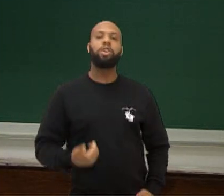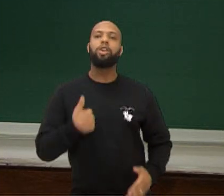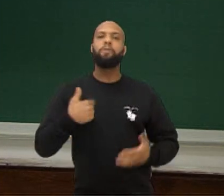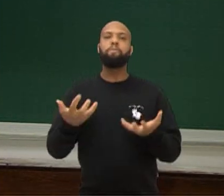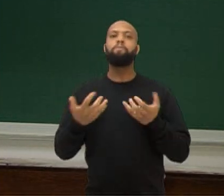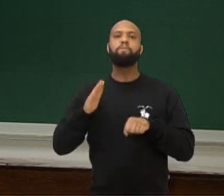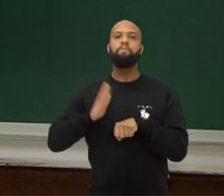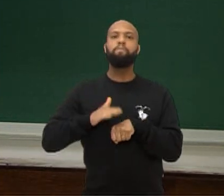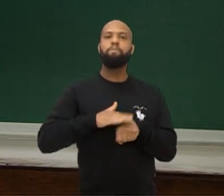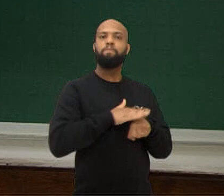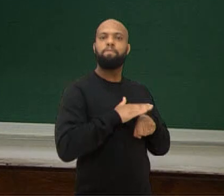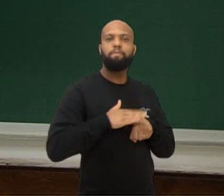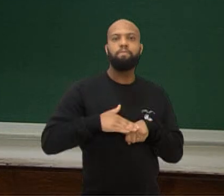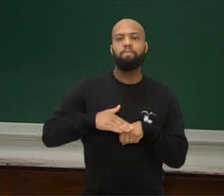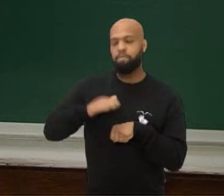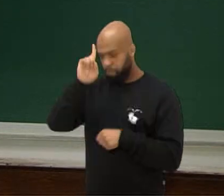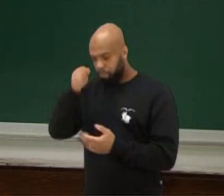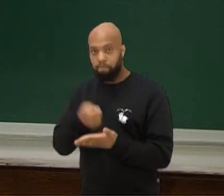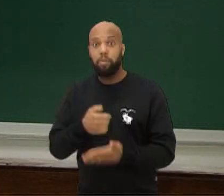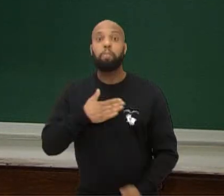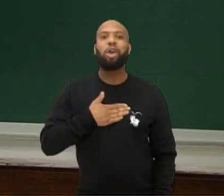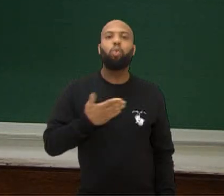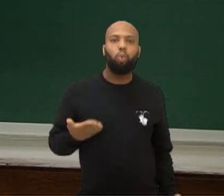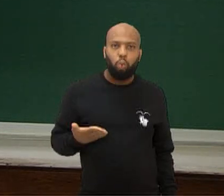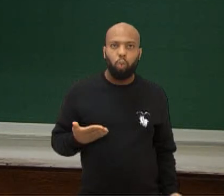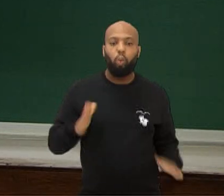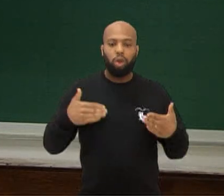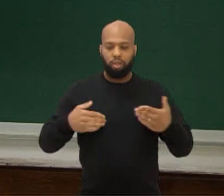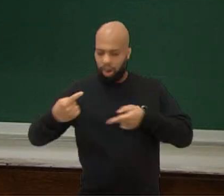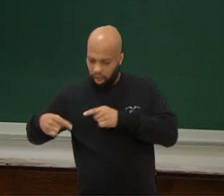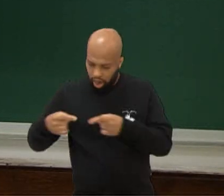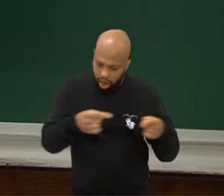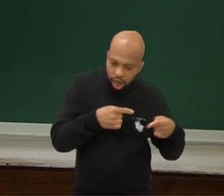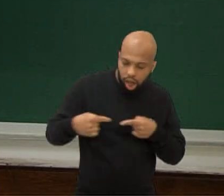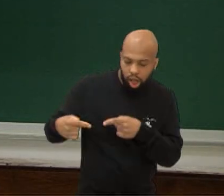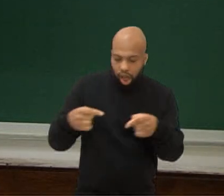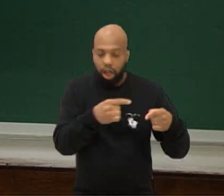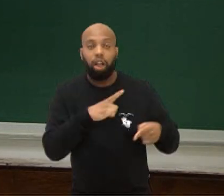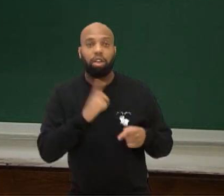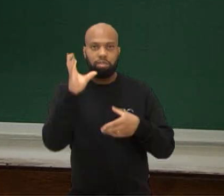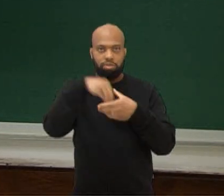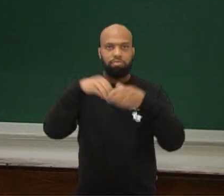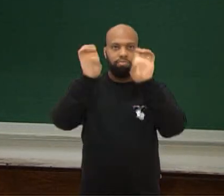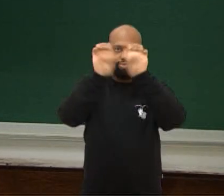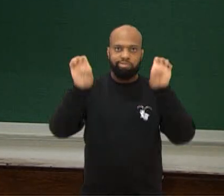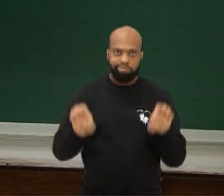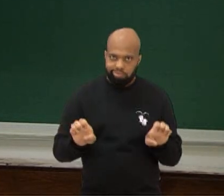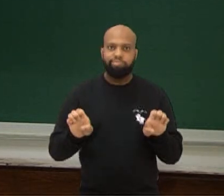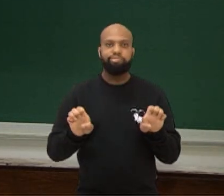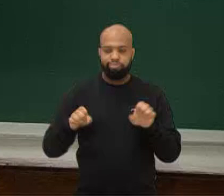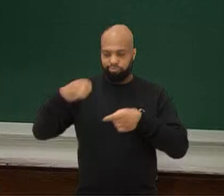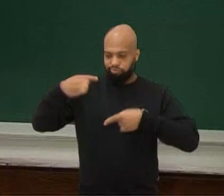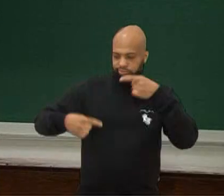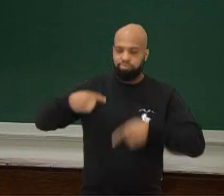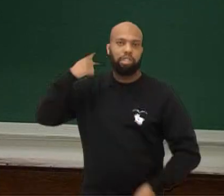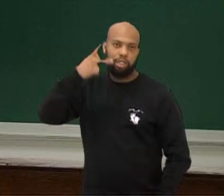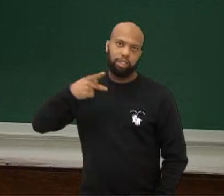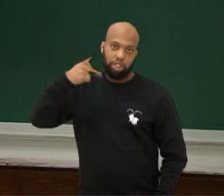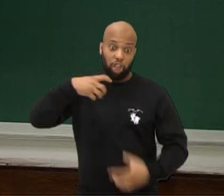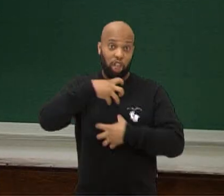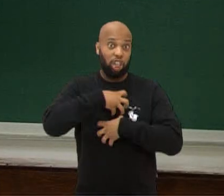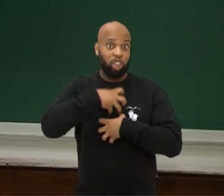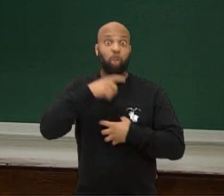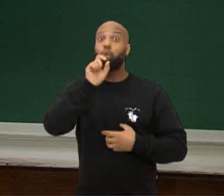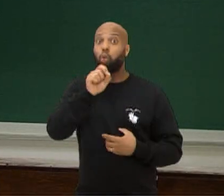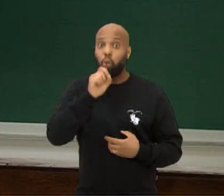vontade seja mais determinante. Então, o conflito, ele faz parte da estrutura política republicana.